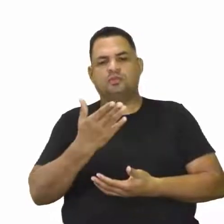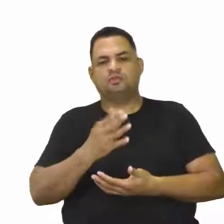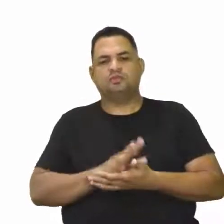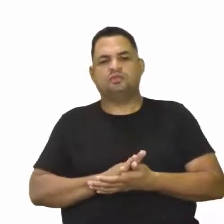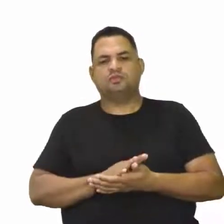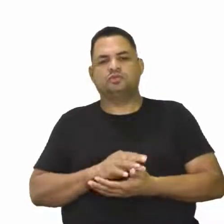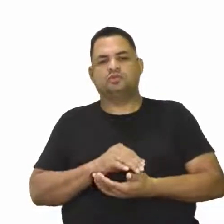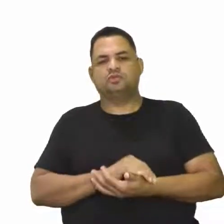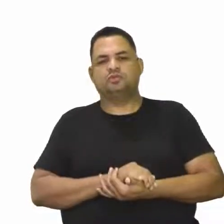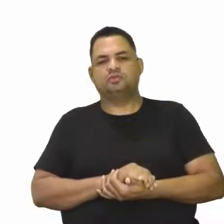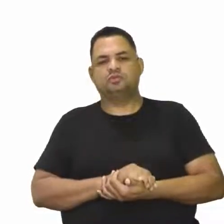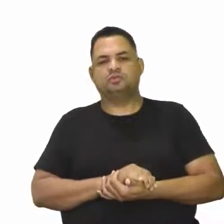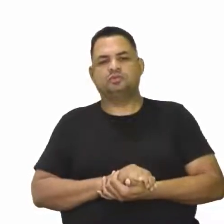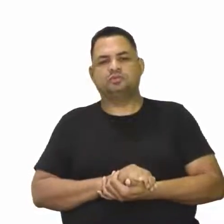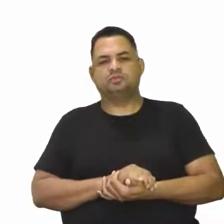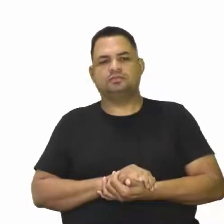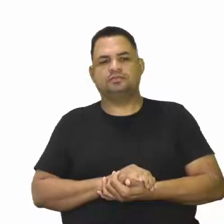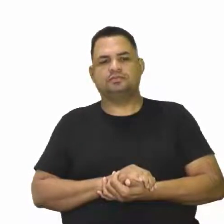disse, né?